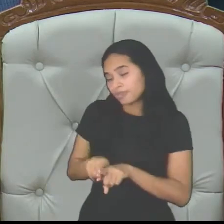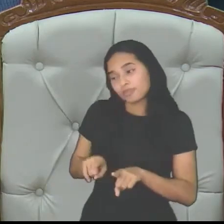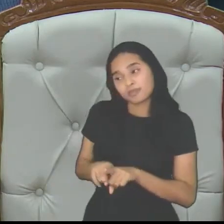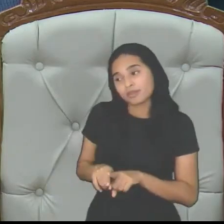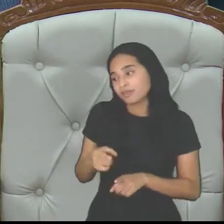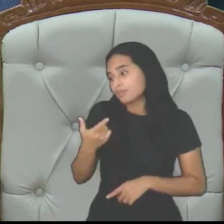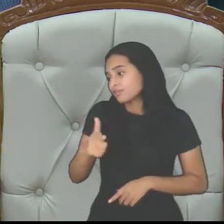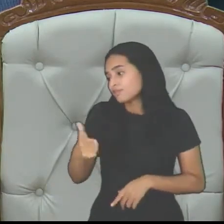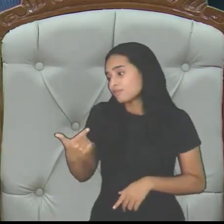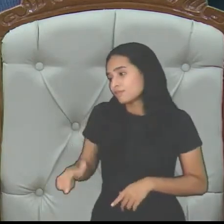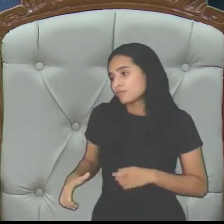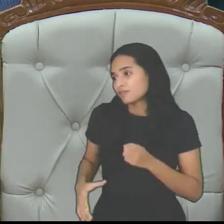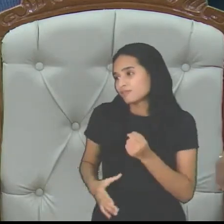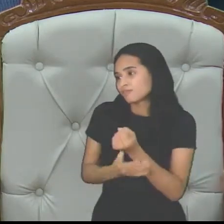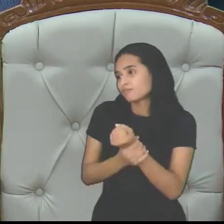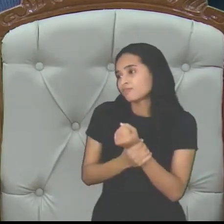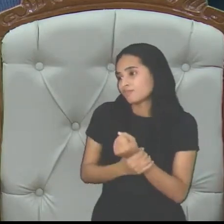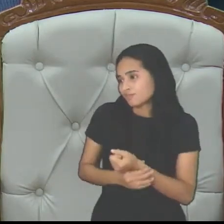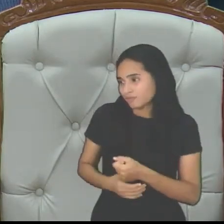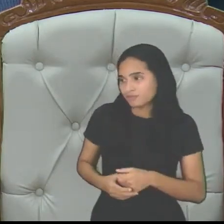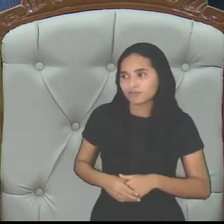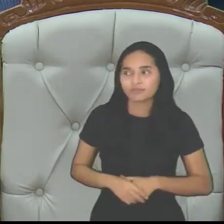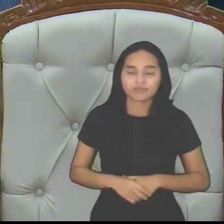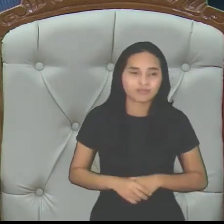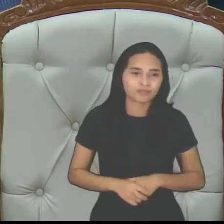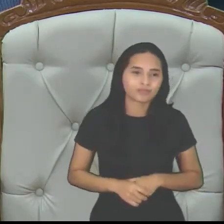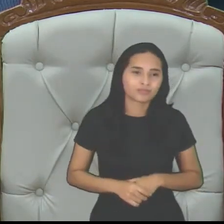tem segurança também.